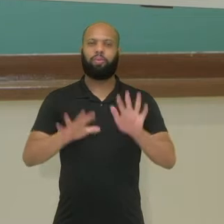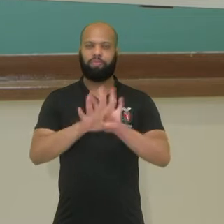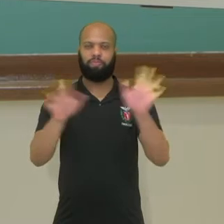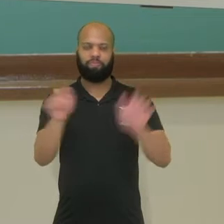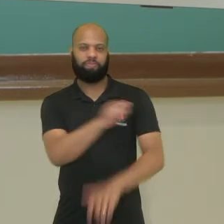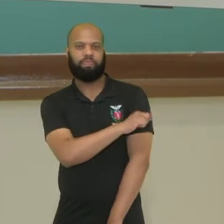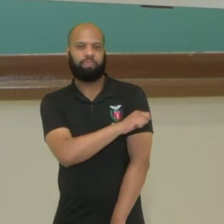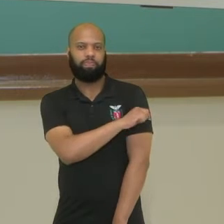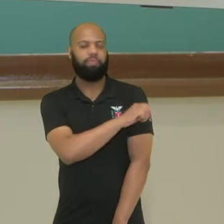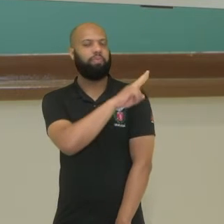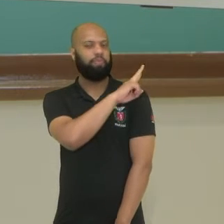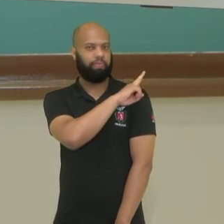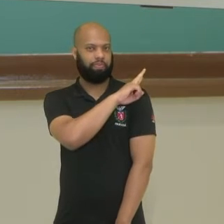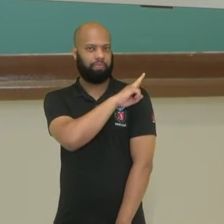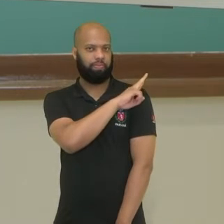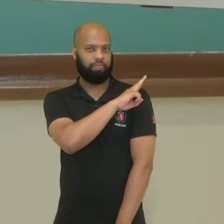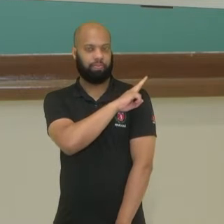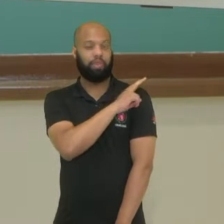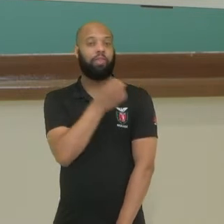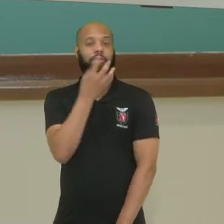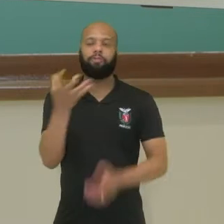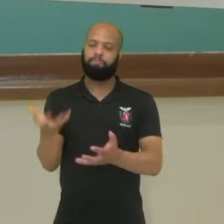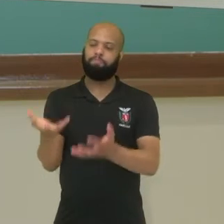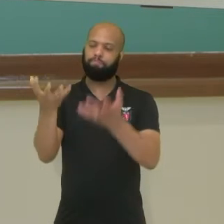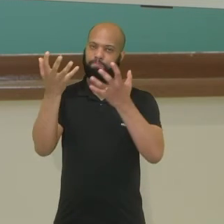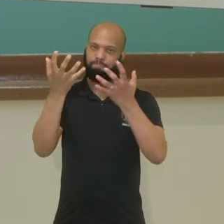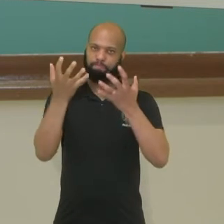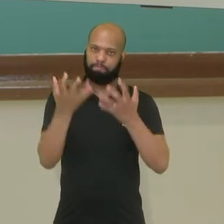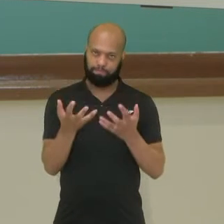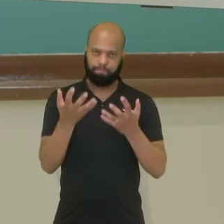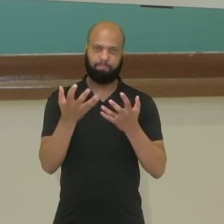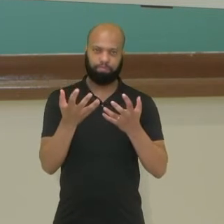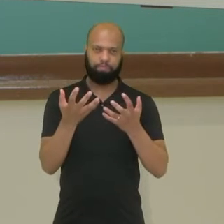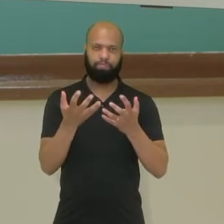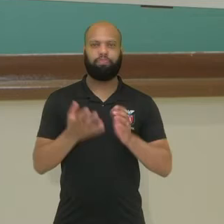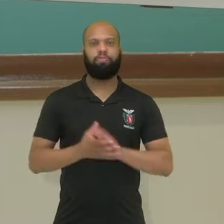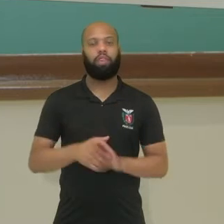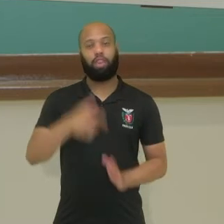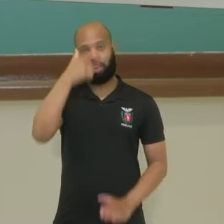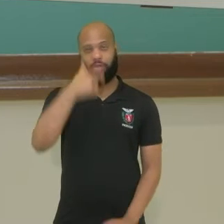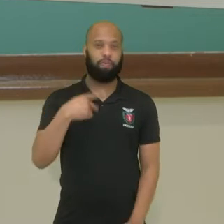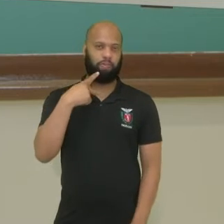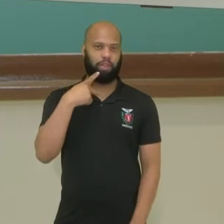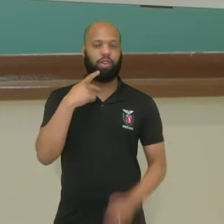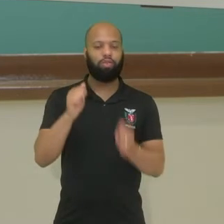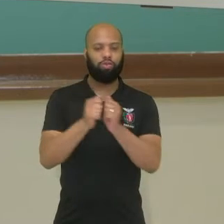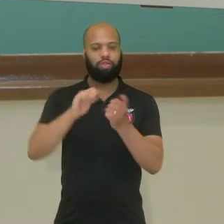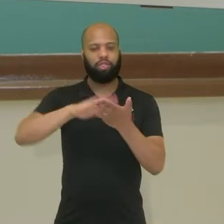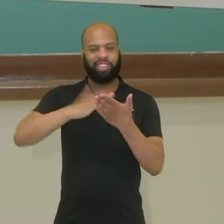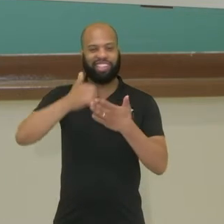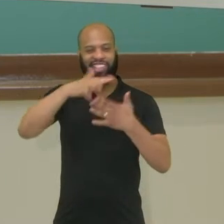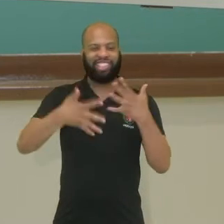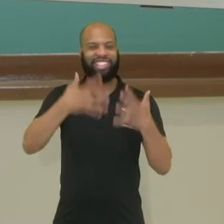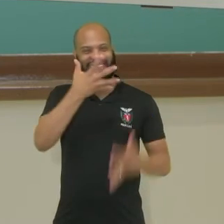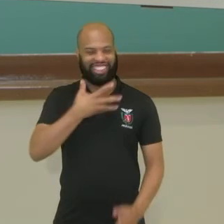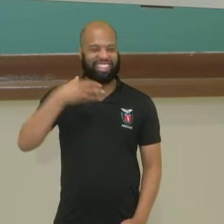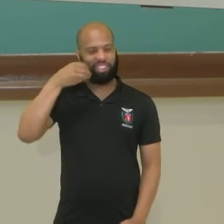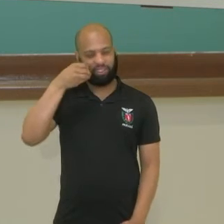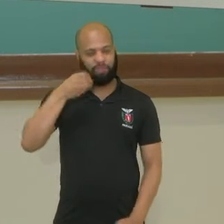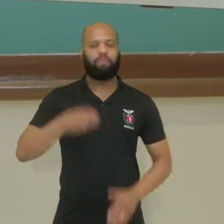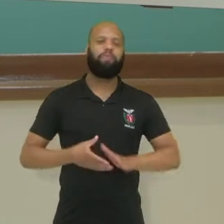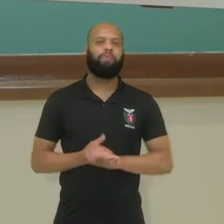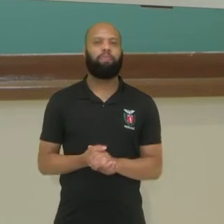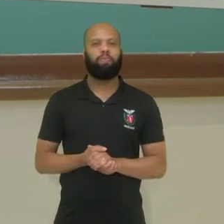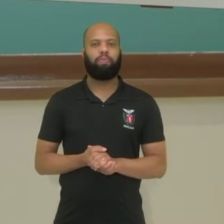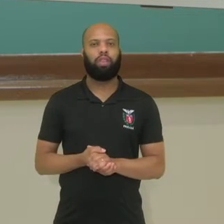Olá, estudantes da segunda série, sejam todos bem-vindos, sejam todas bem-vindas. Eu, professor Paulo Brito, Natan, nosso